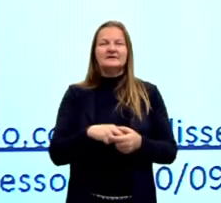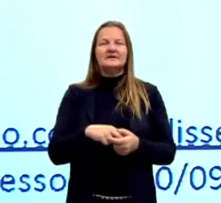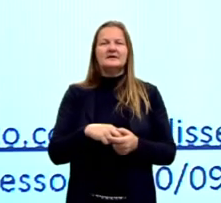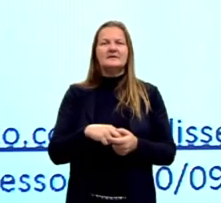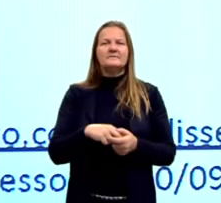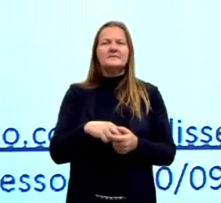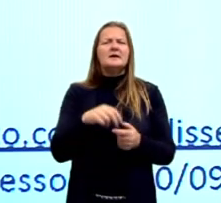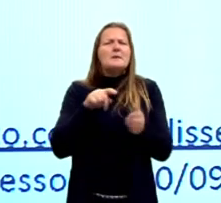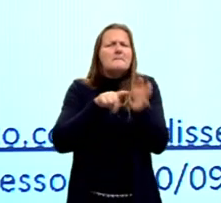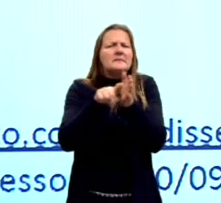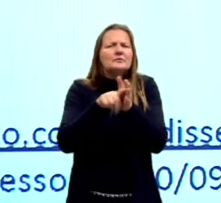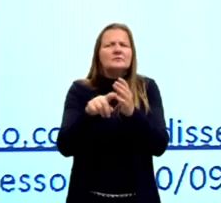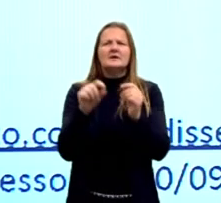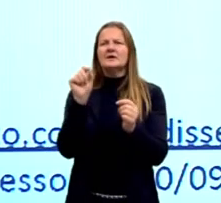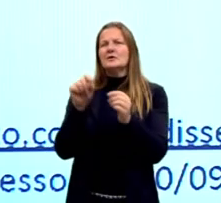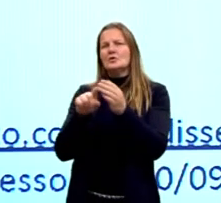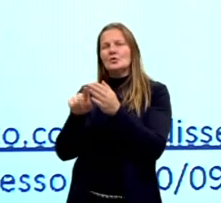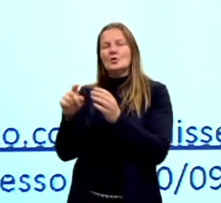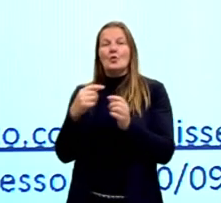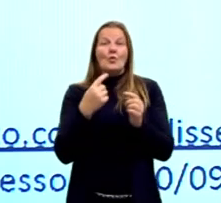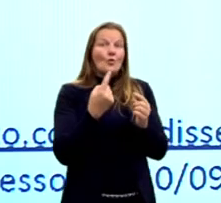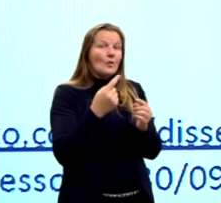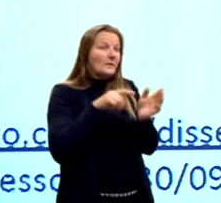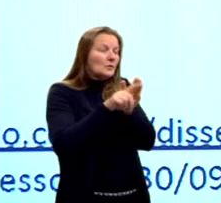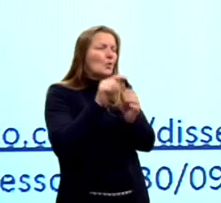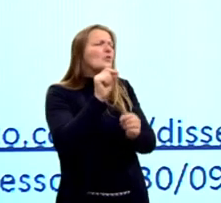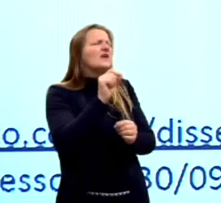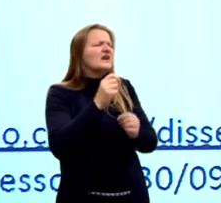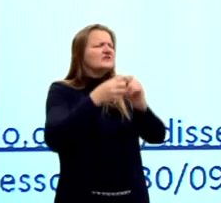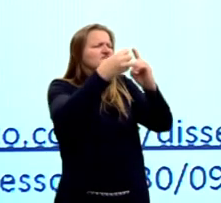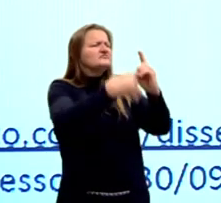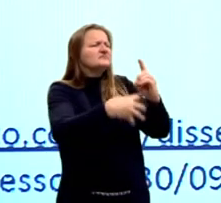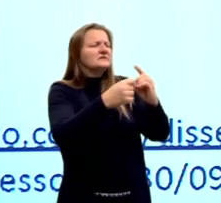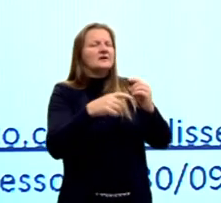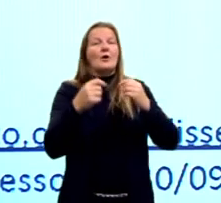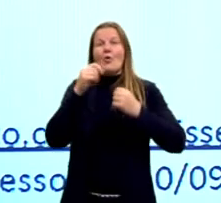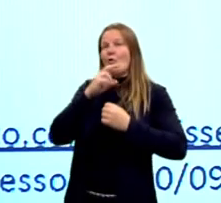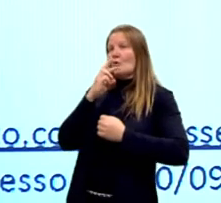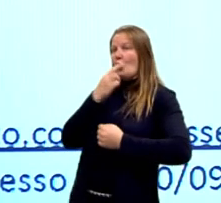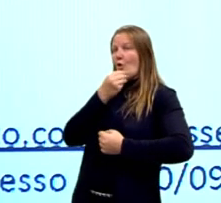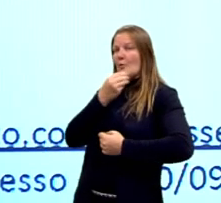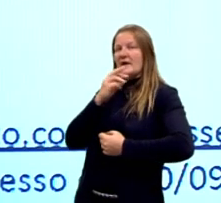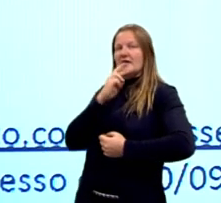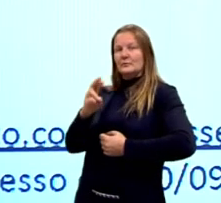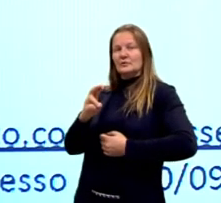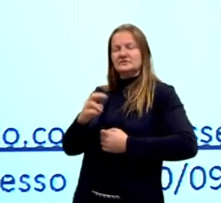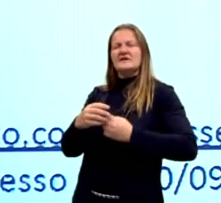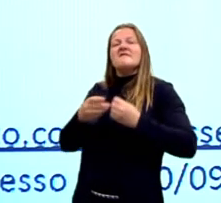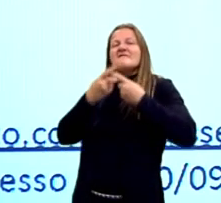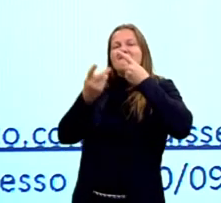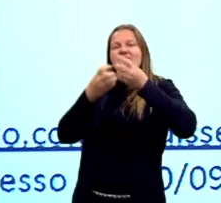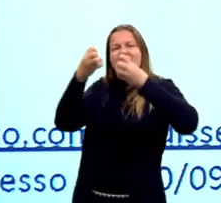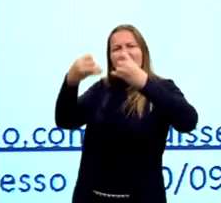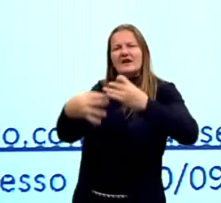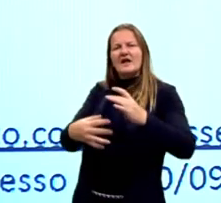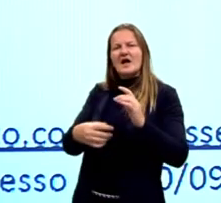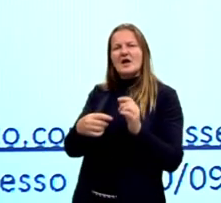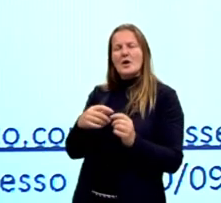perguntando né O que que é despertar e o Cebolinha responde falar sobre alguma coisa com